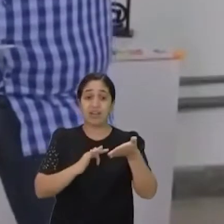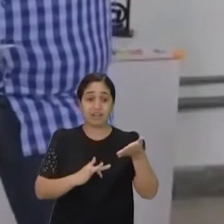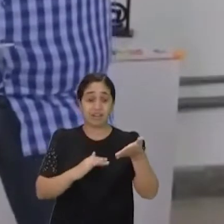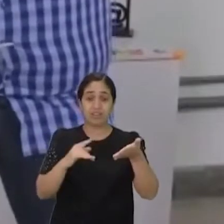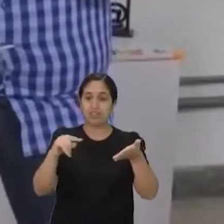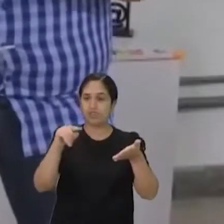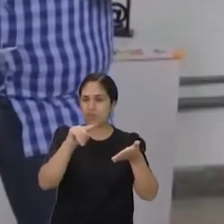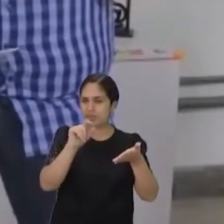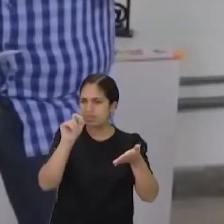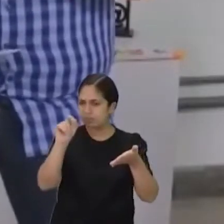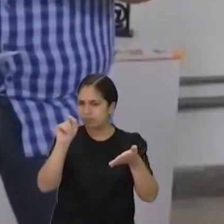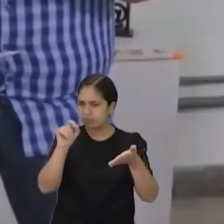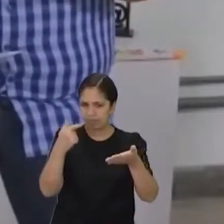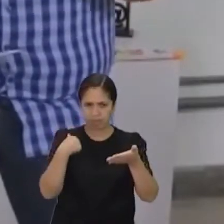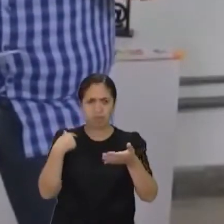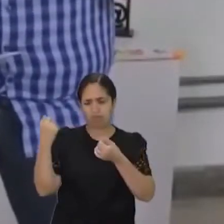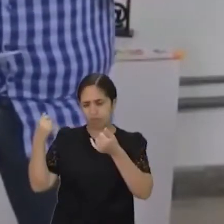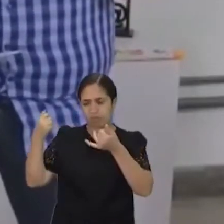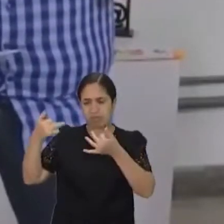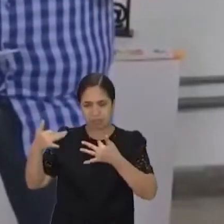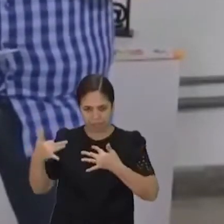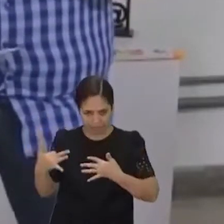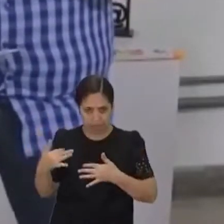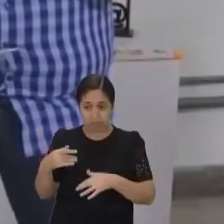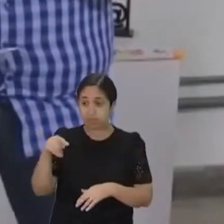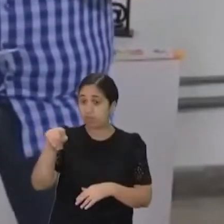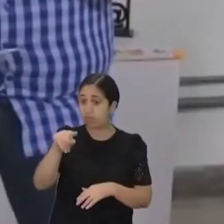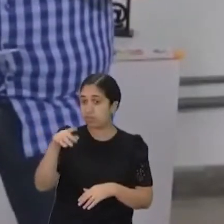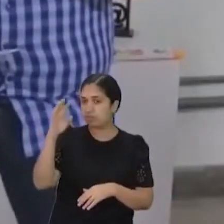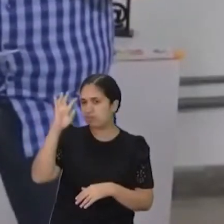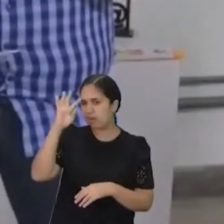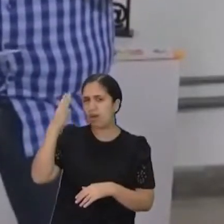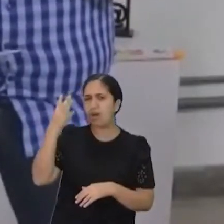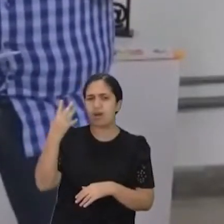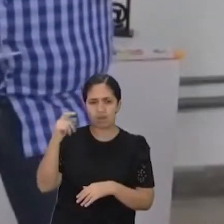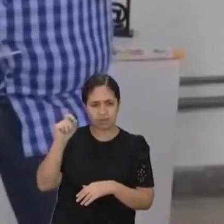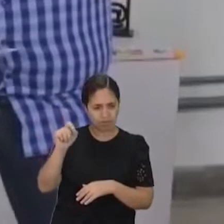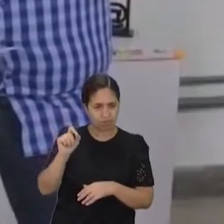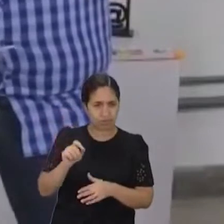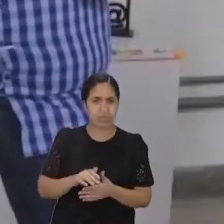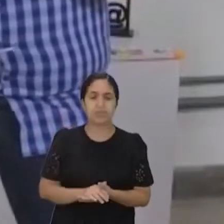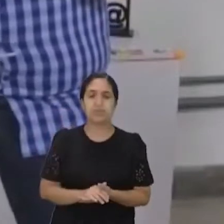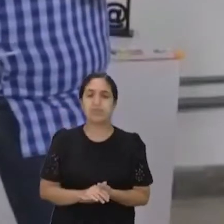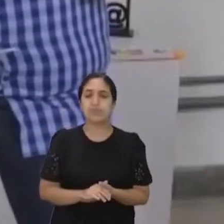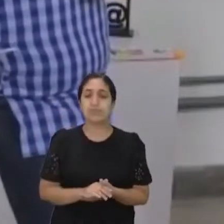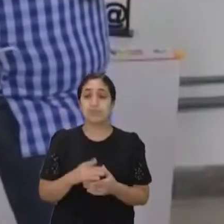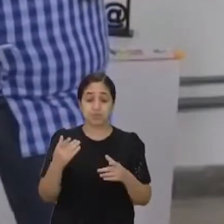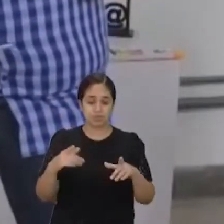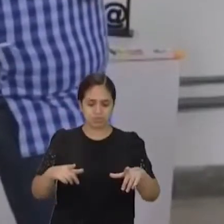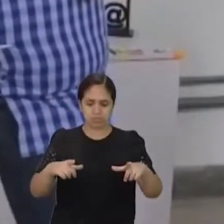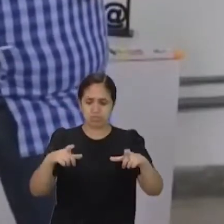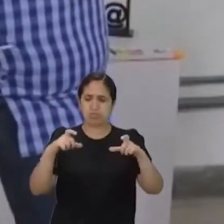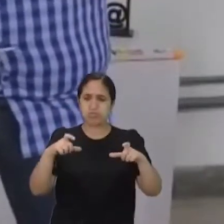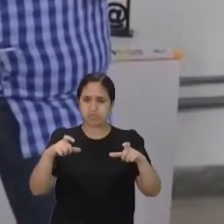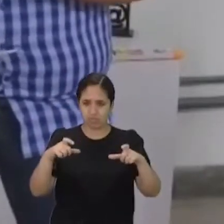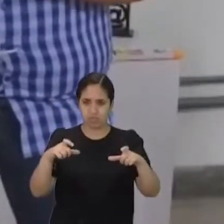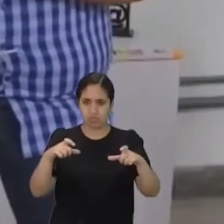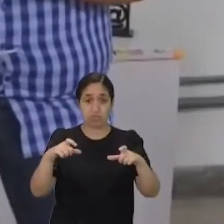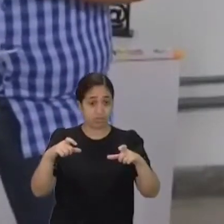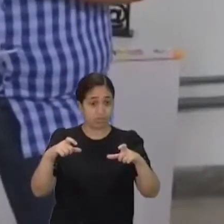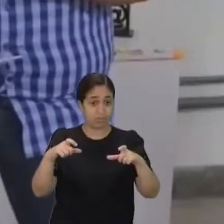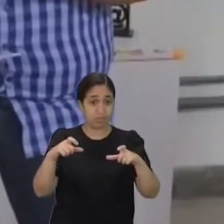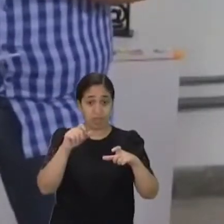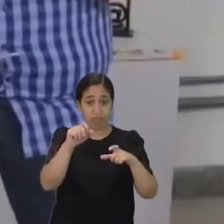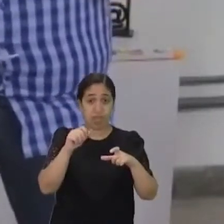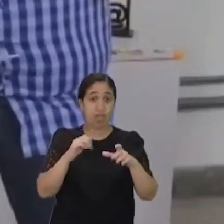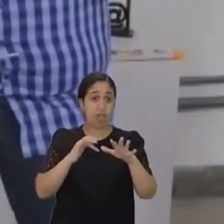vão resolver ela, eu vou explicar daqui a pouquinho, vocês vão resolver essa atividade, né? Vocês vão tirar uma foto dessa atividade, vai postar em